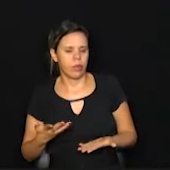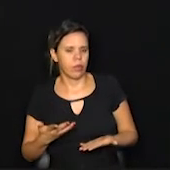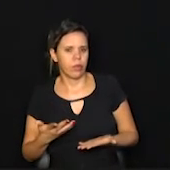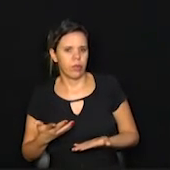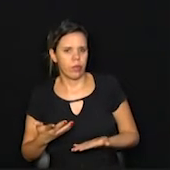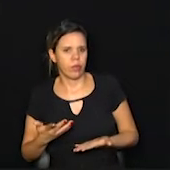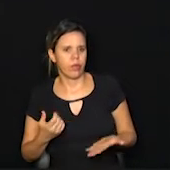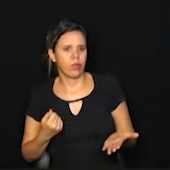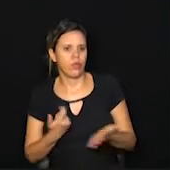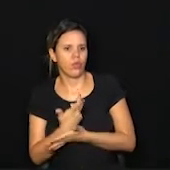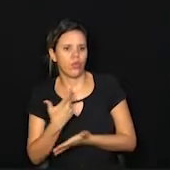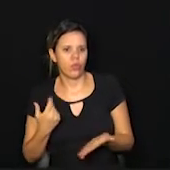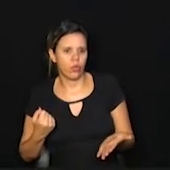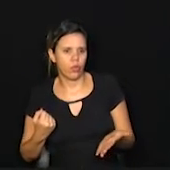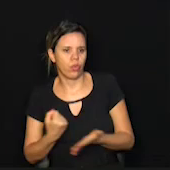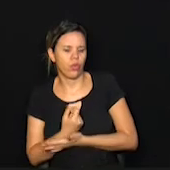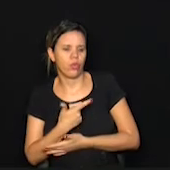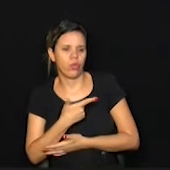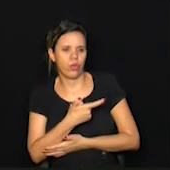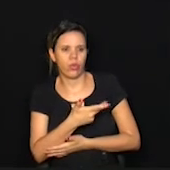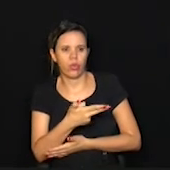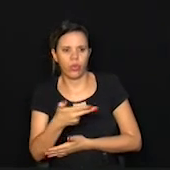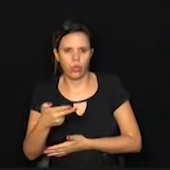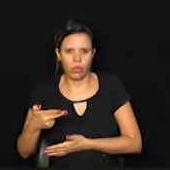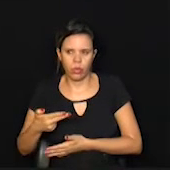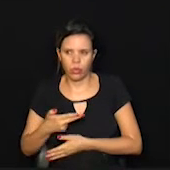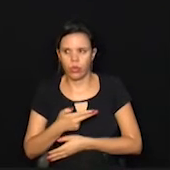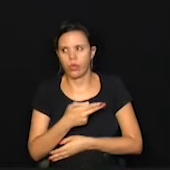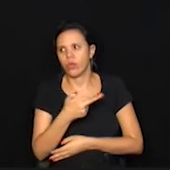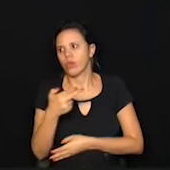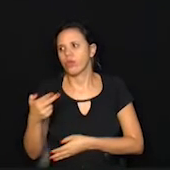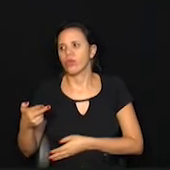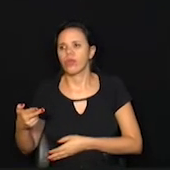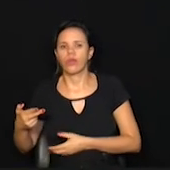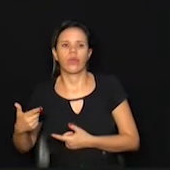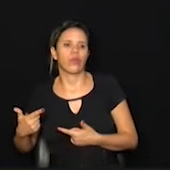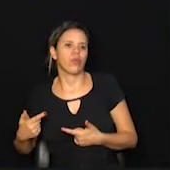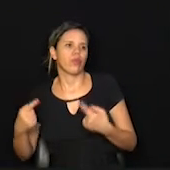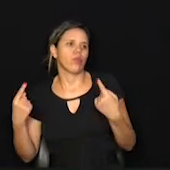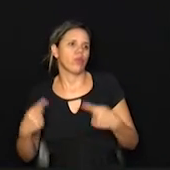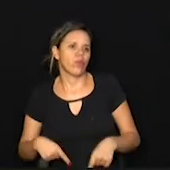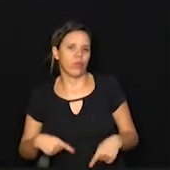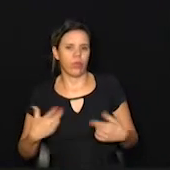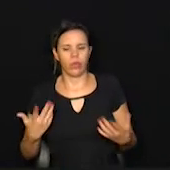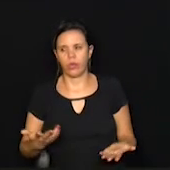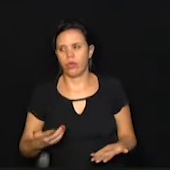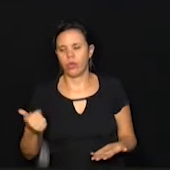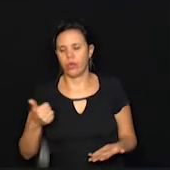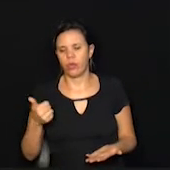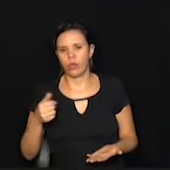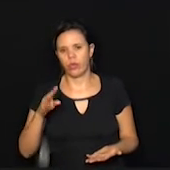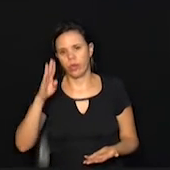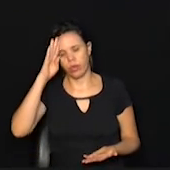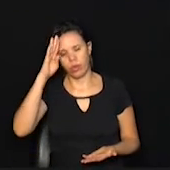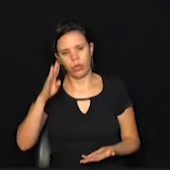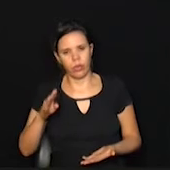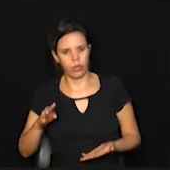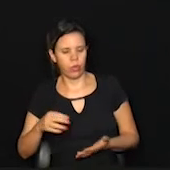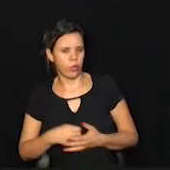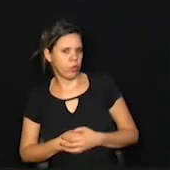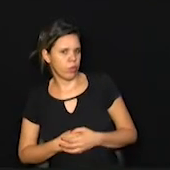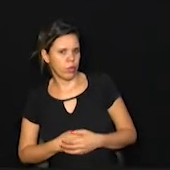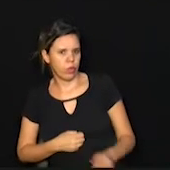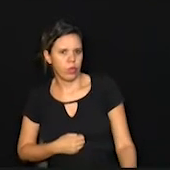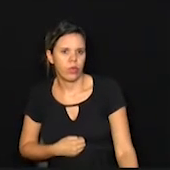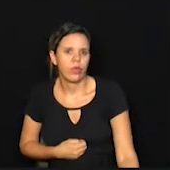os militares compram os armamentos para esta guerra os primeiros General com a